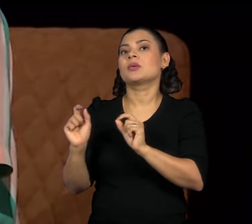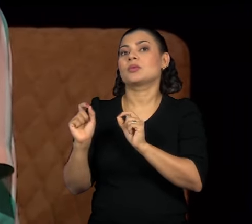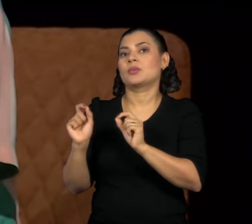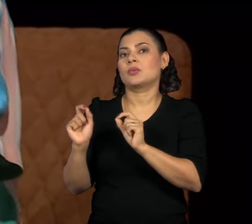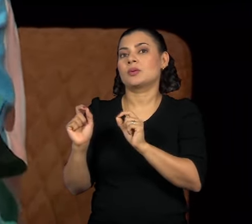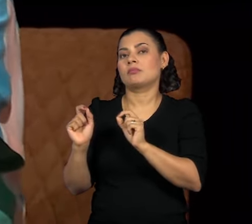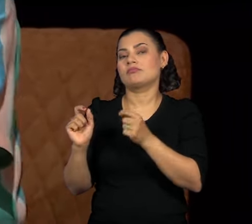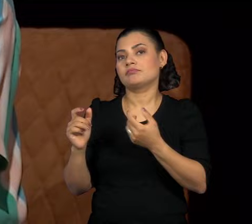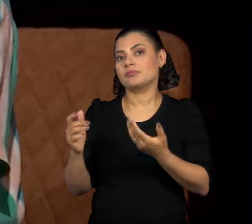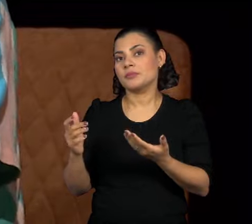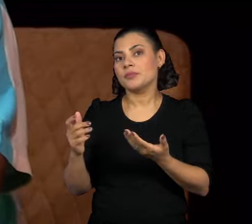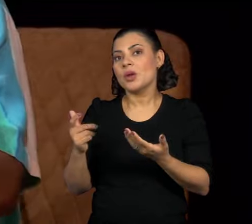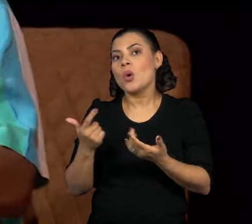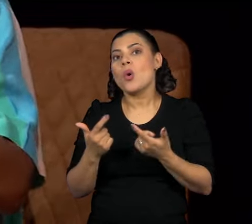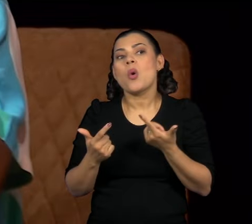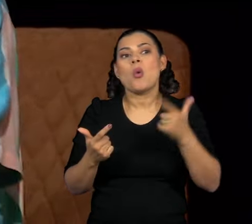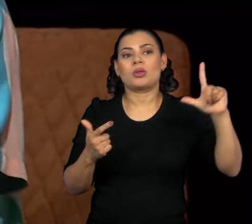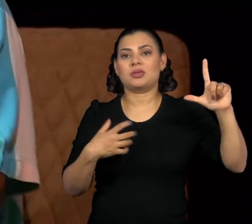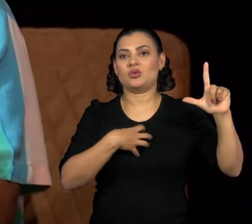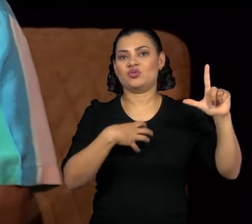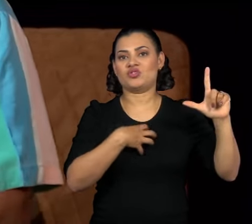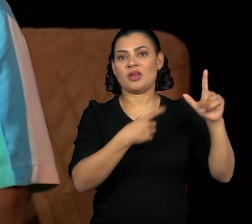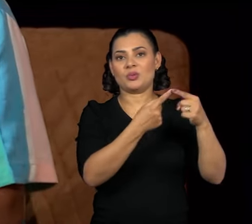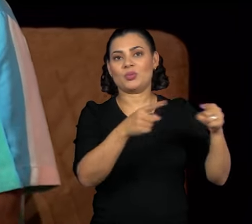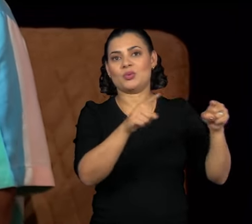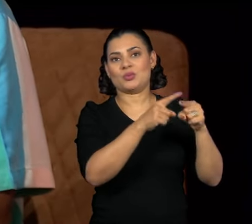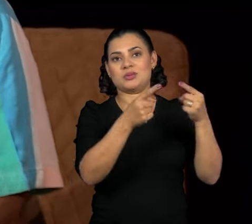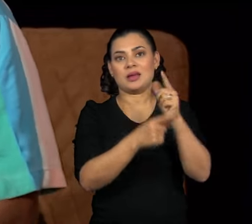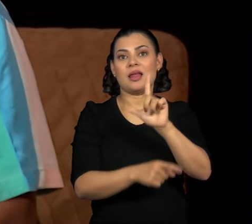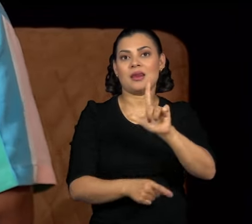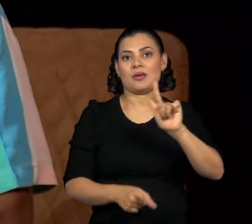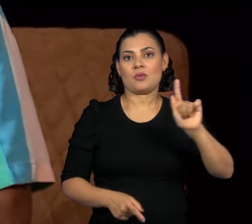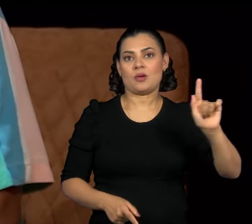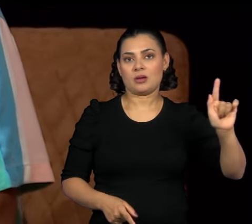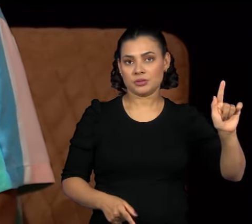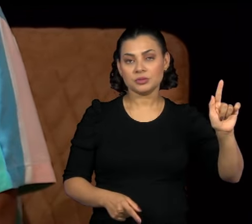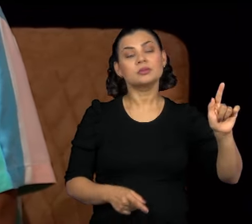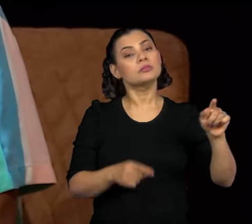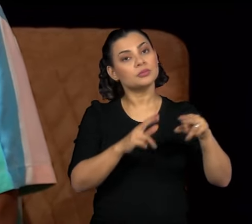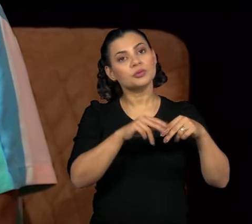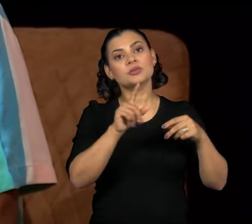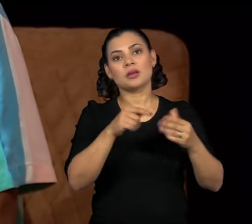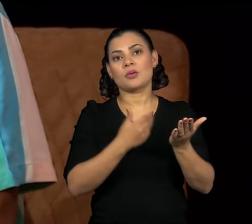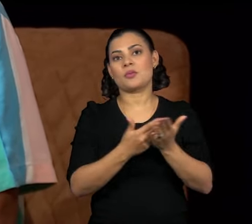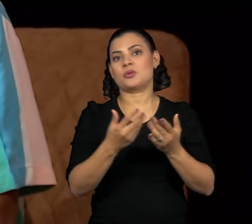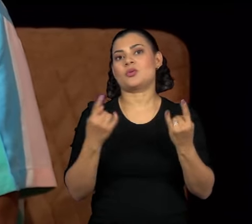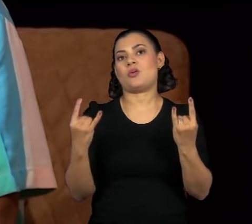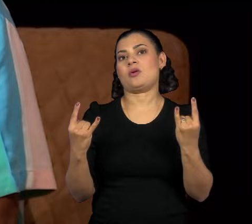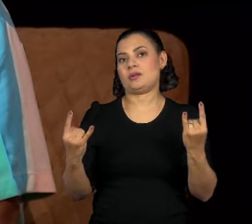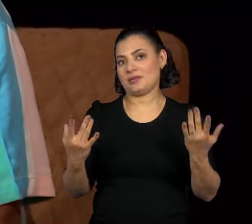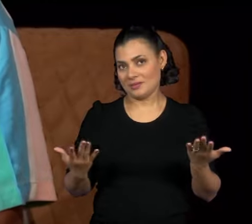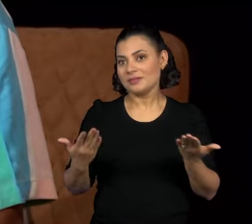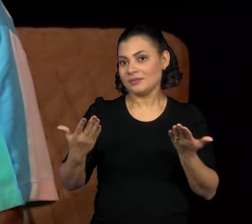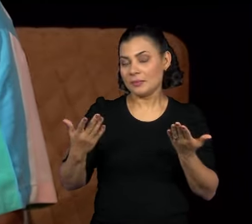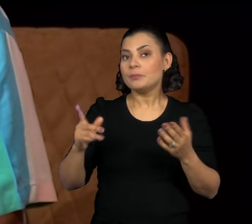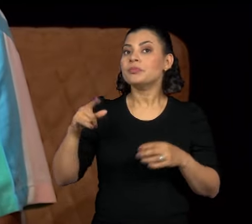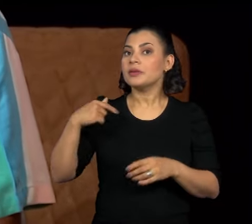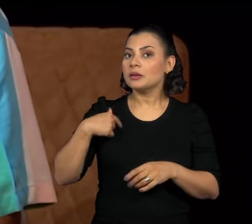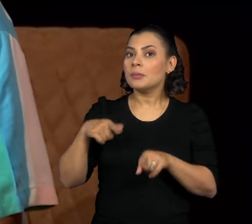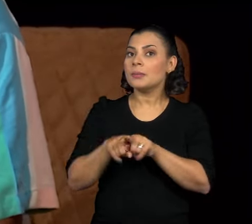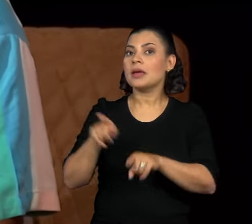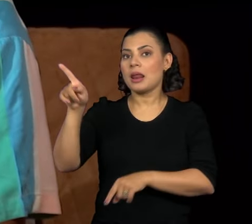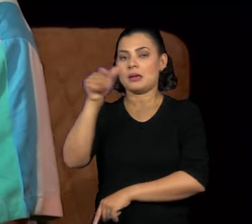que viesse uma outra linguagem, uma outra coisa, como, de fato, veio, que foi o rock, né? Sabe que, quando eu passei no